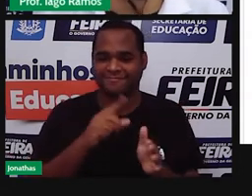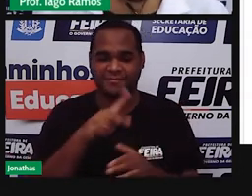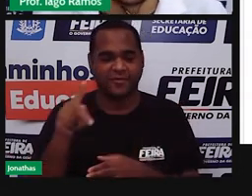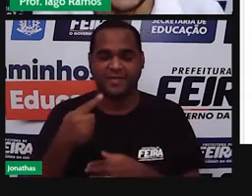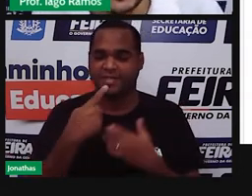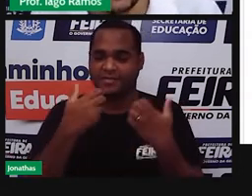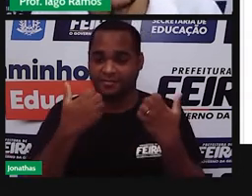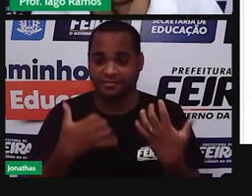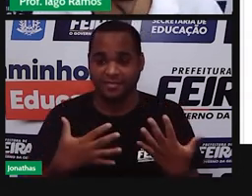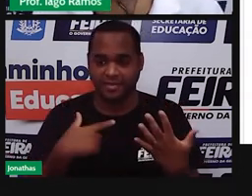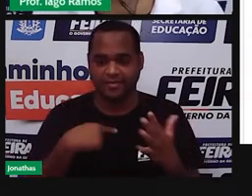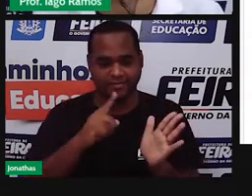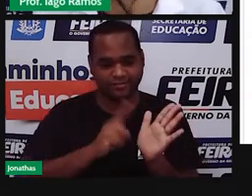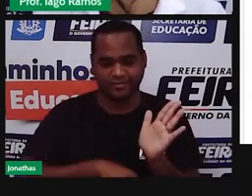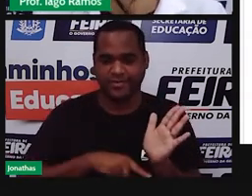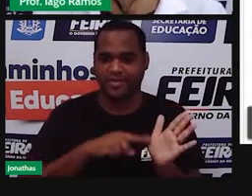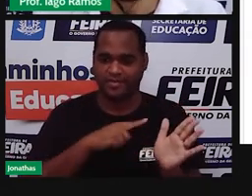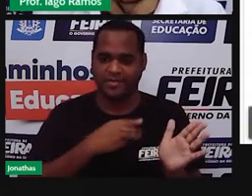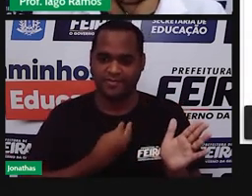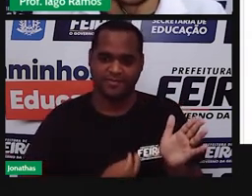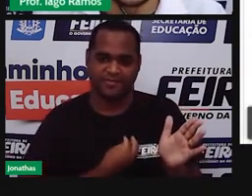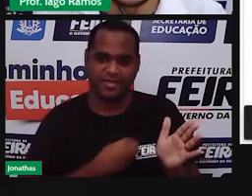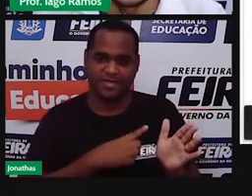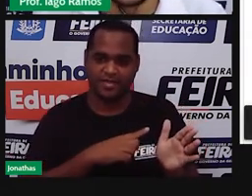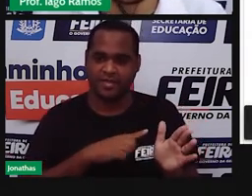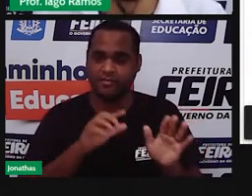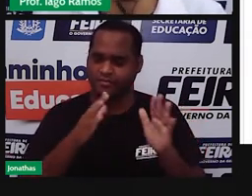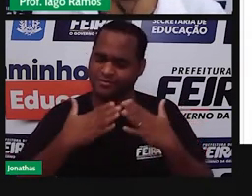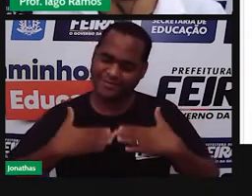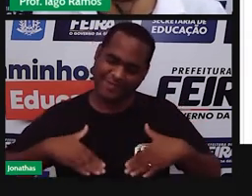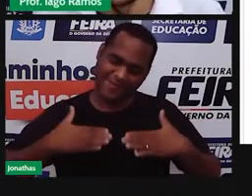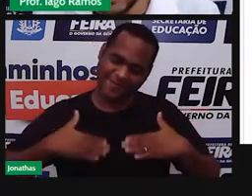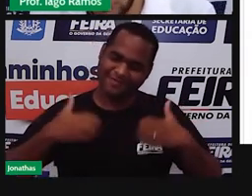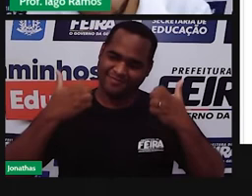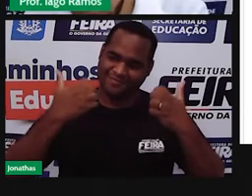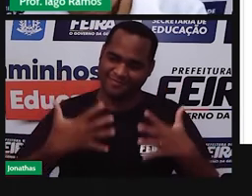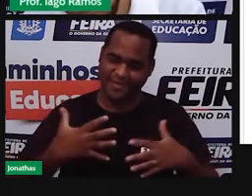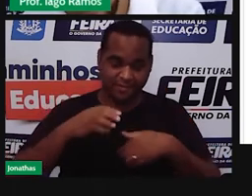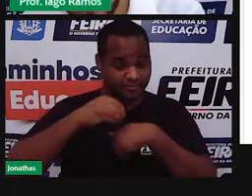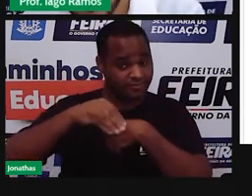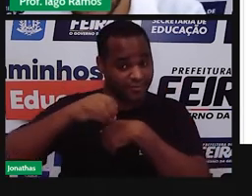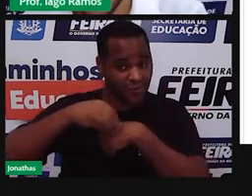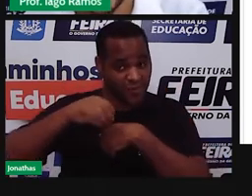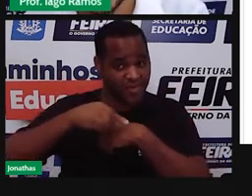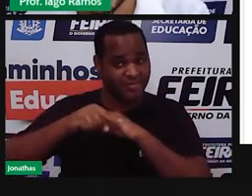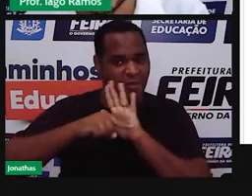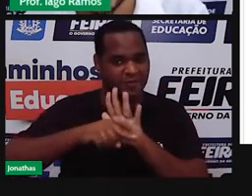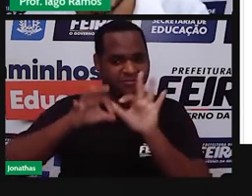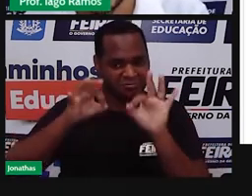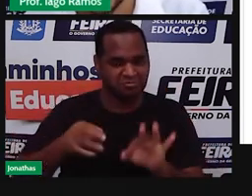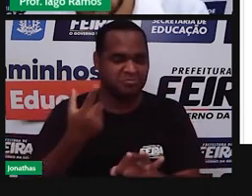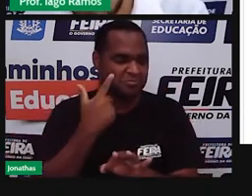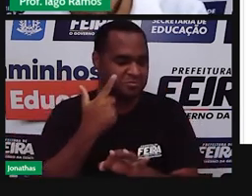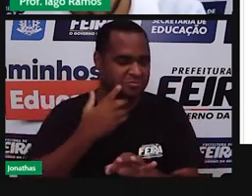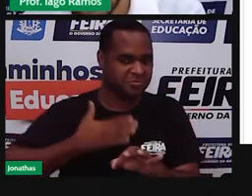Professor, deu negativo de novo, professor. Calma aqui, agora você vai ver comigo, ó.